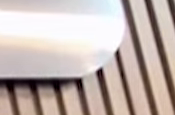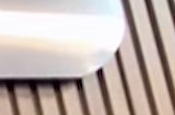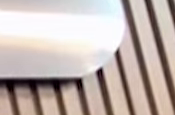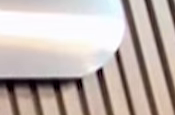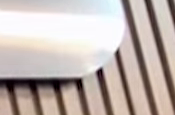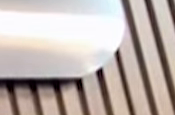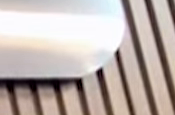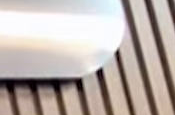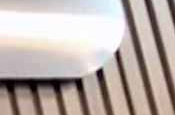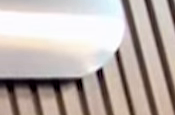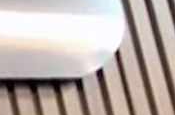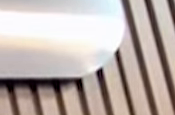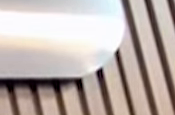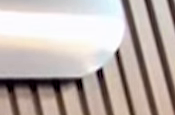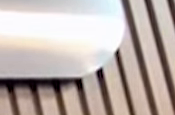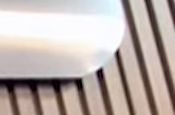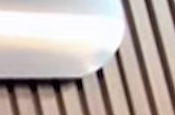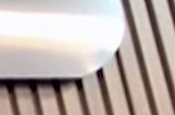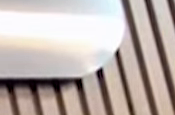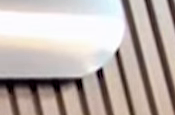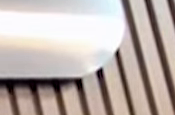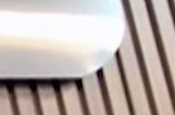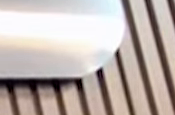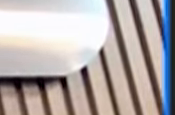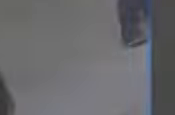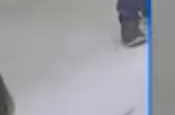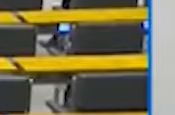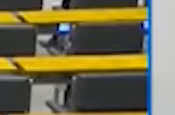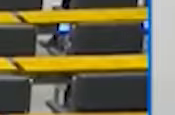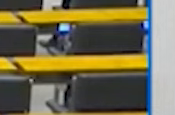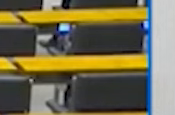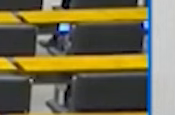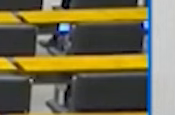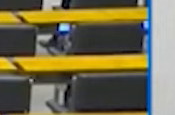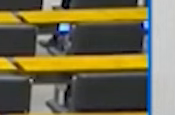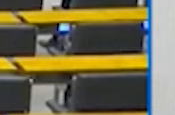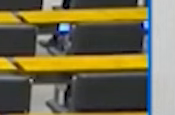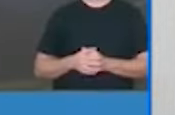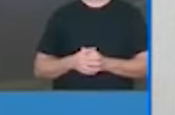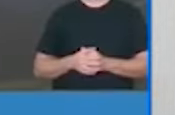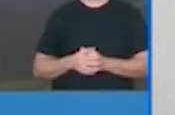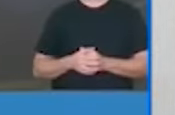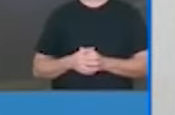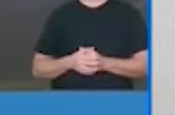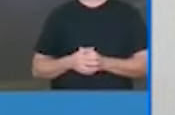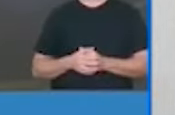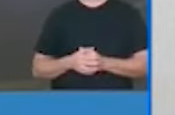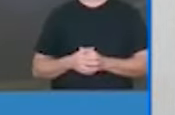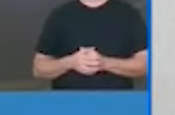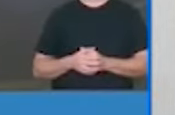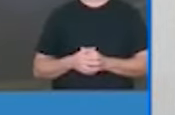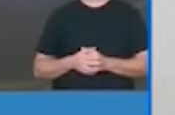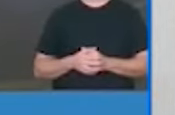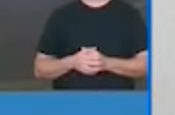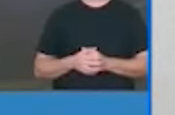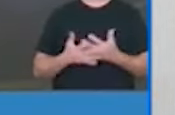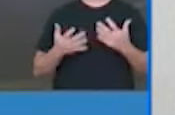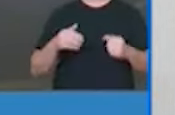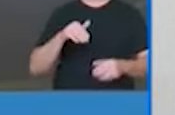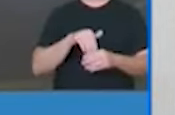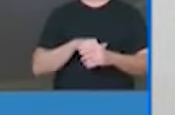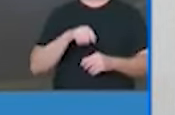manifesta analisando os aspectos em relação ao direito à saúde, os aspectos em relação ao direito penal